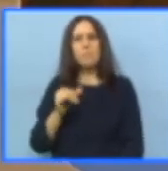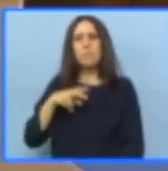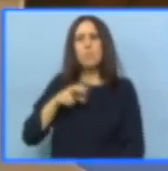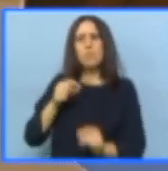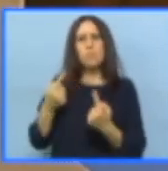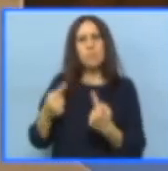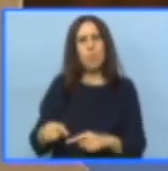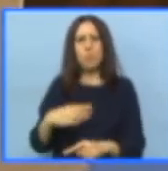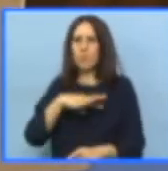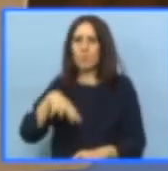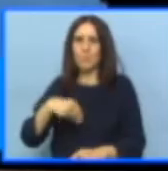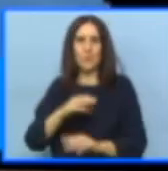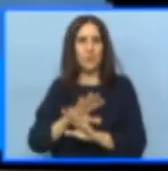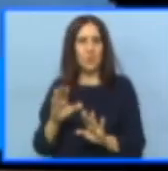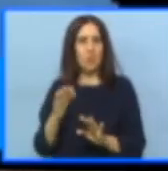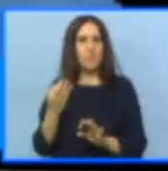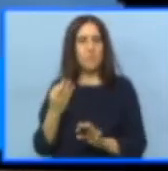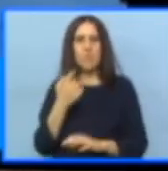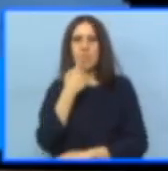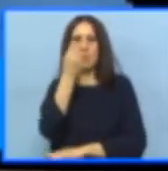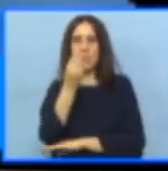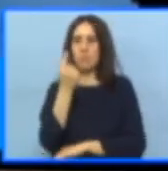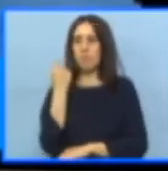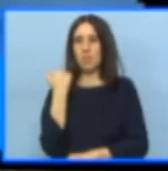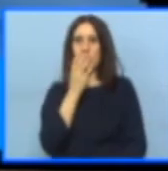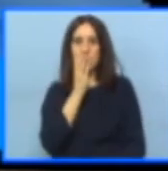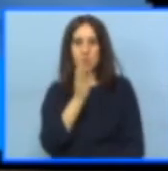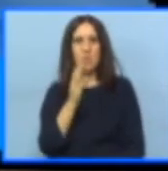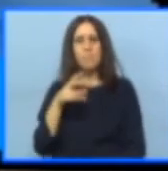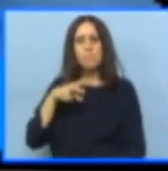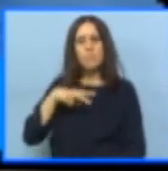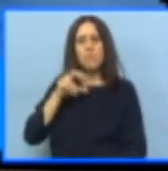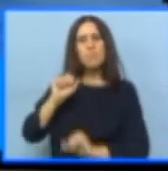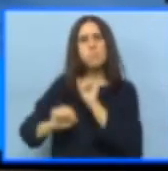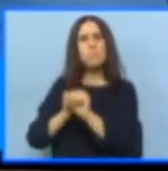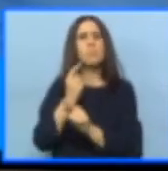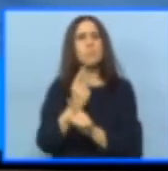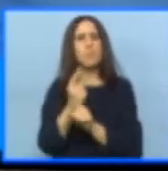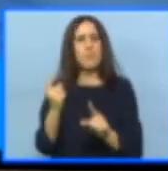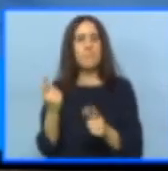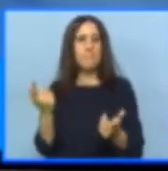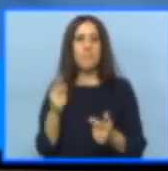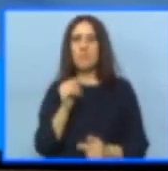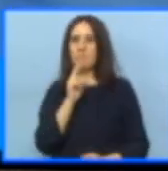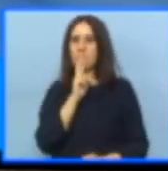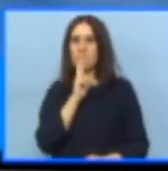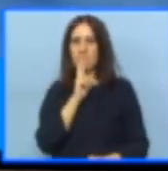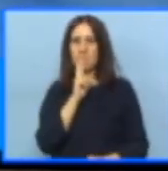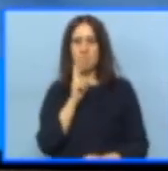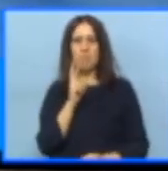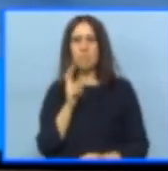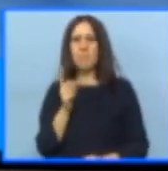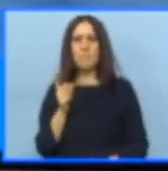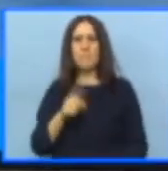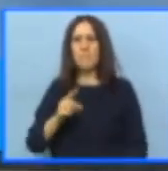uma mensagem para o mundo e é já uma imagem, por isso é que eu falava há pouco também da imagem da Portugalidade, porque Fátima, nós encontramos referências a Fátima em praticamente todos